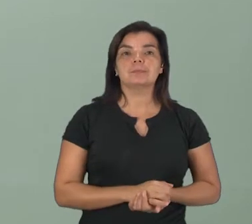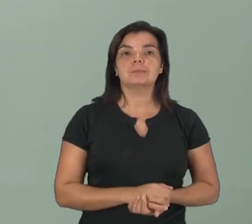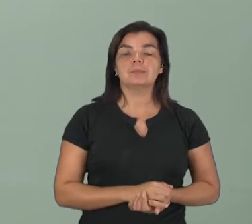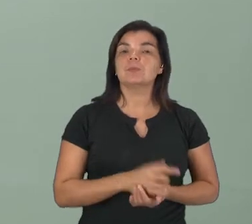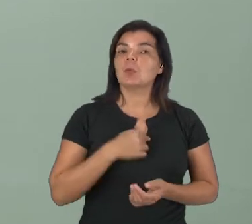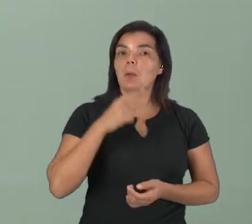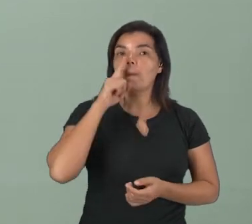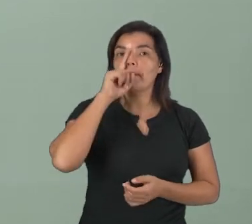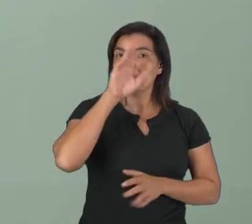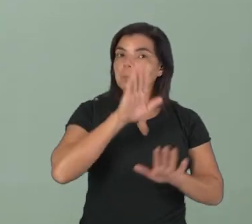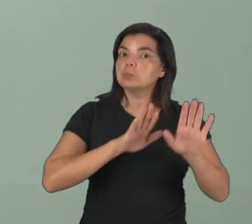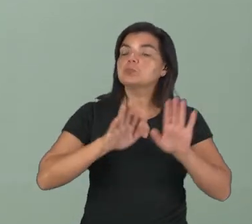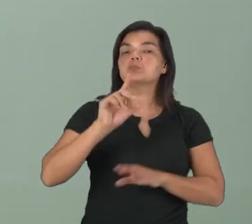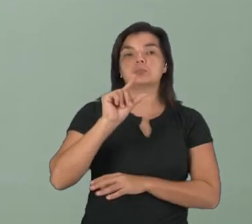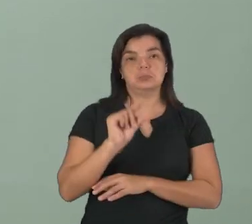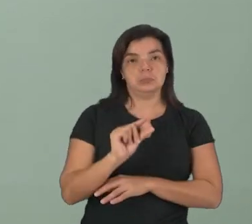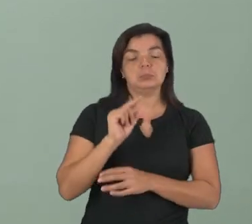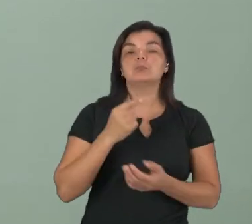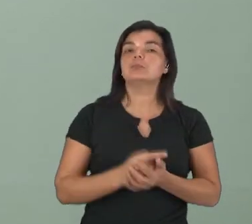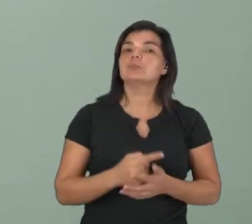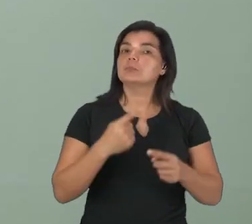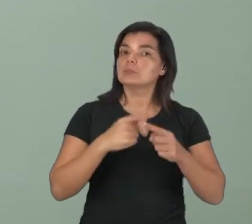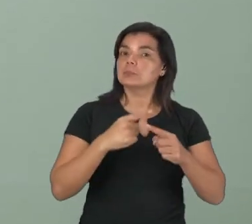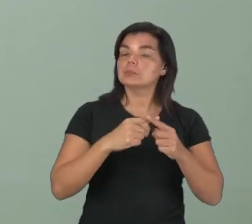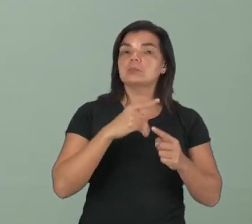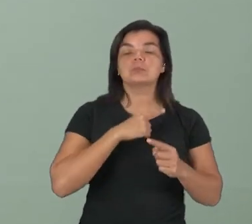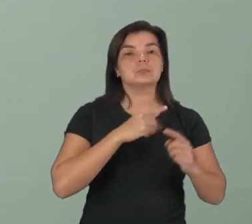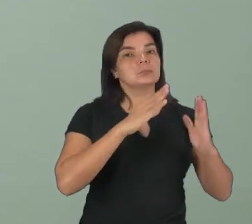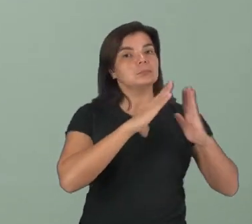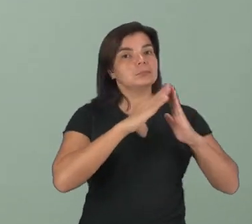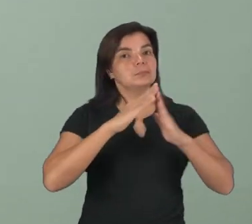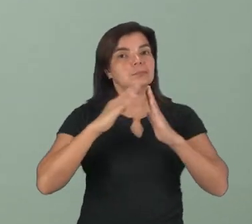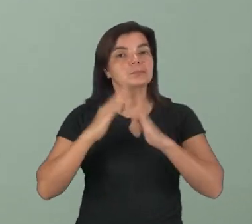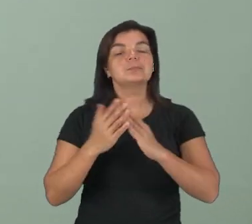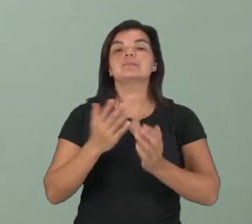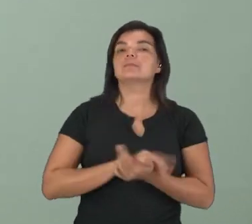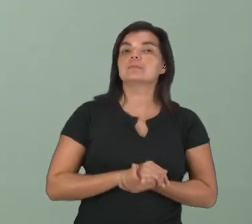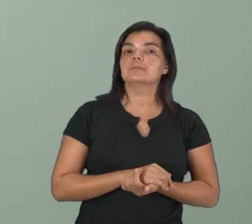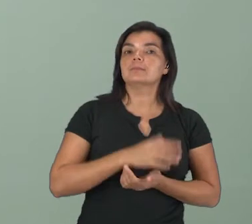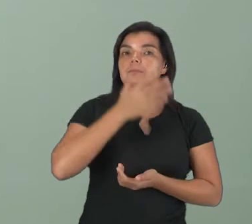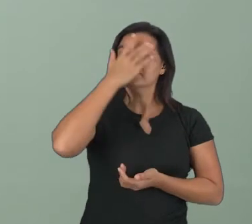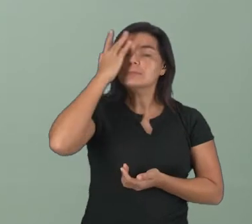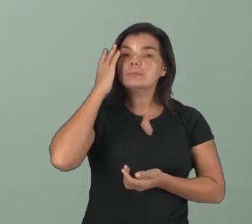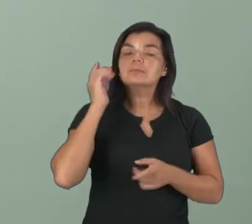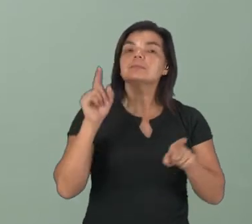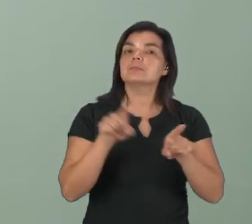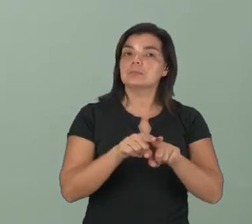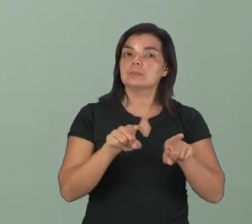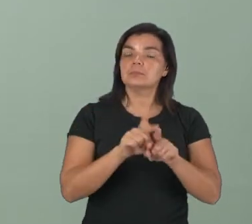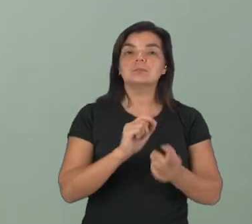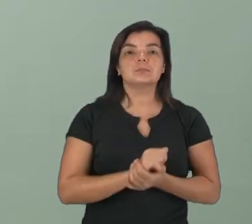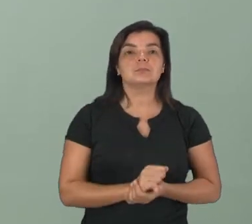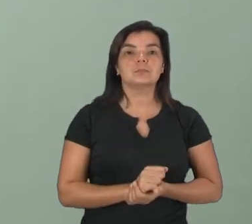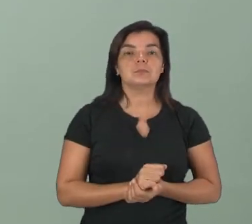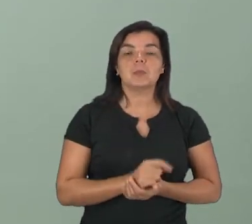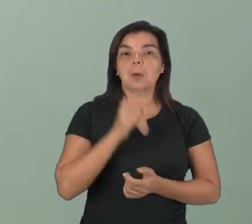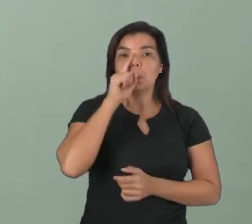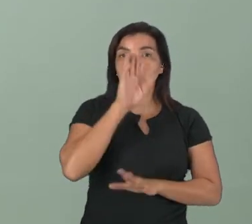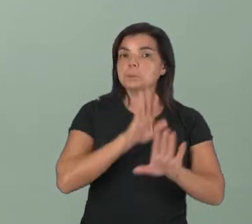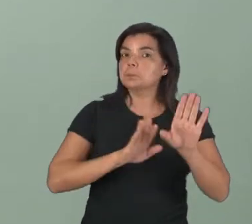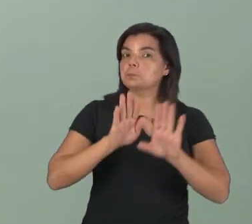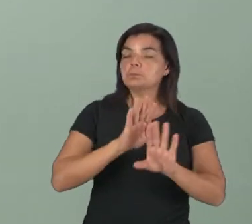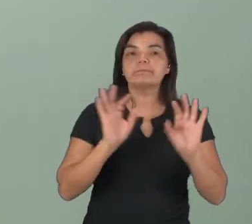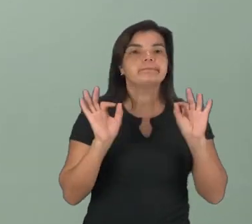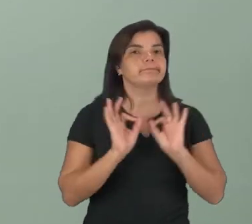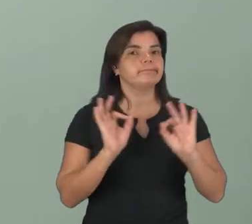menos perigoso, não é mesmo? Que tem casas, tem pessoas. Então, neste caminho, ela não estava correndo risco,